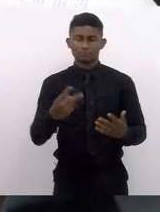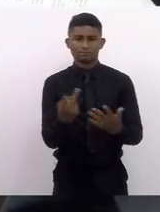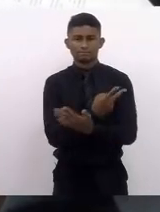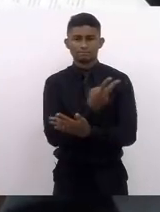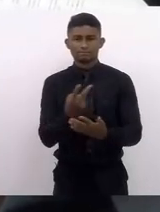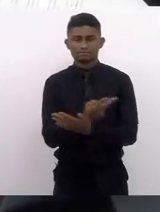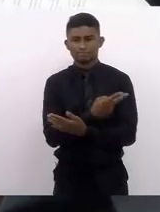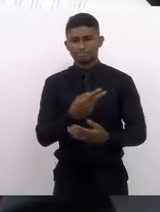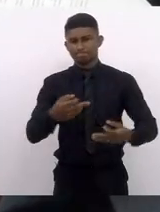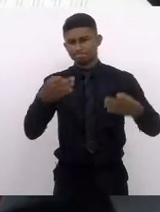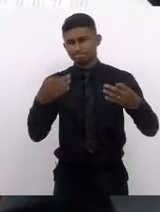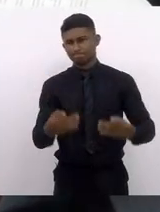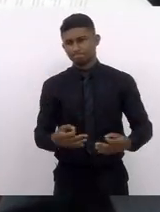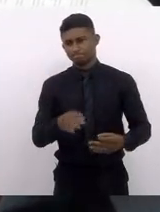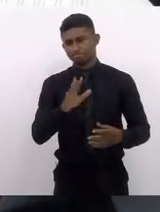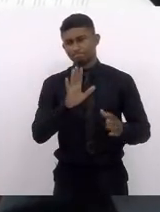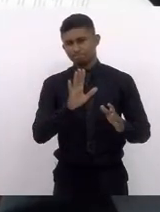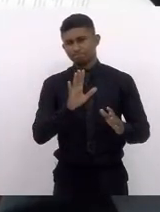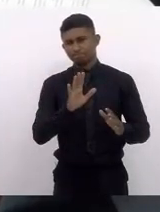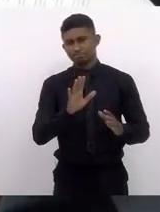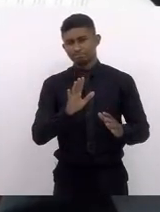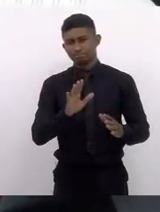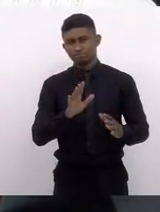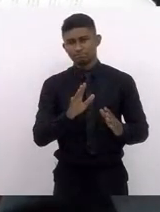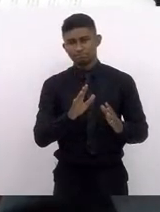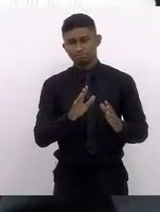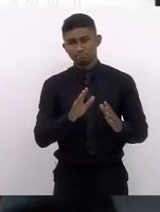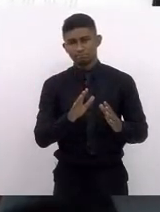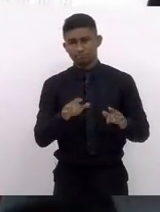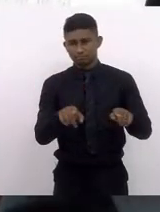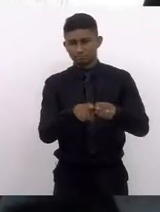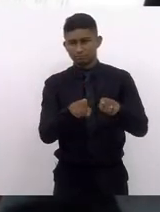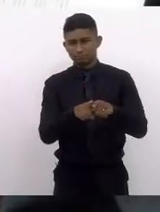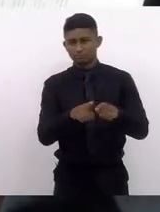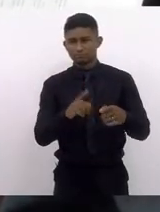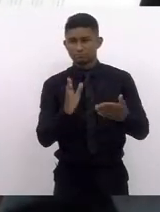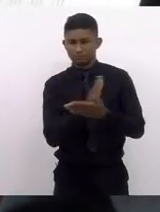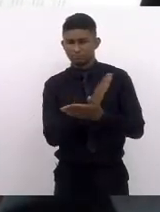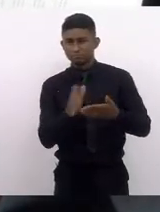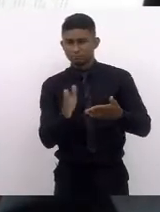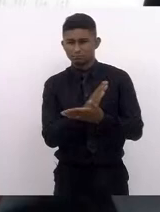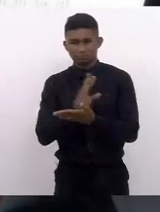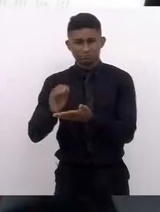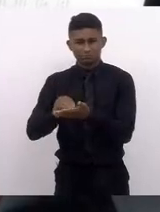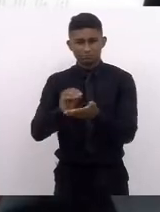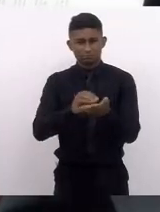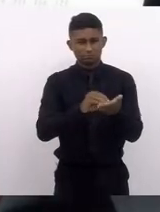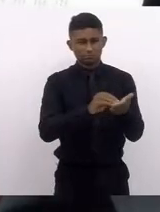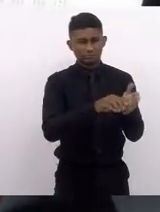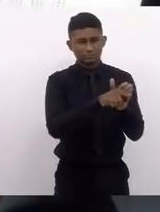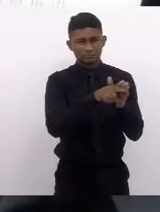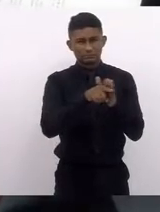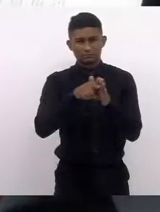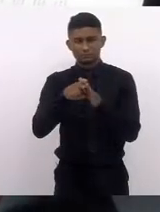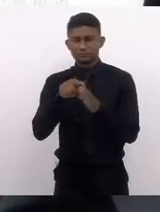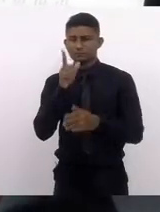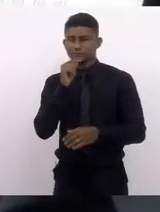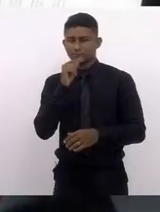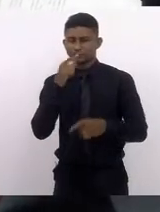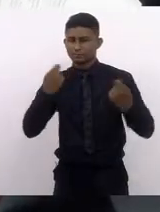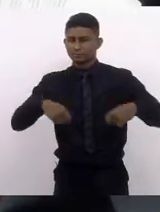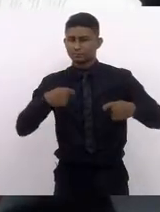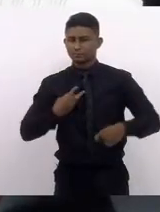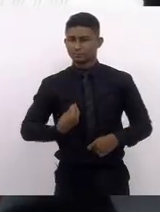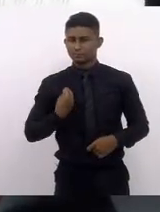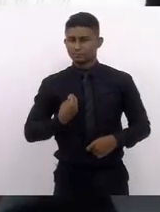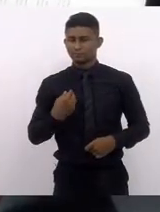foi o erro mas a limpo aquilo que do erro a irregularidade que precisam ser apuradas água é um bem dispensável a vida